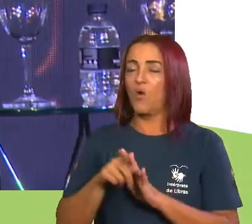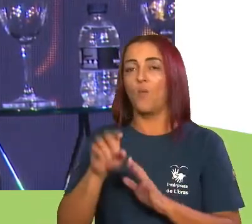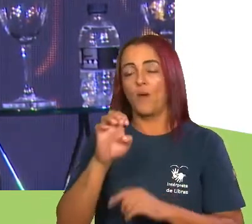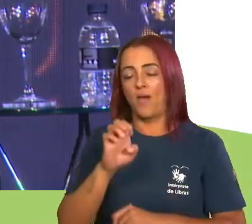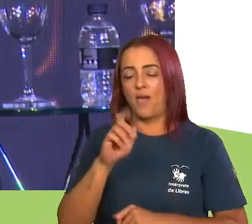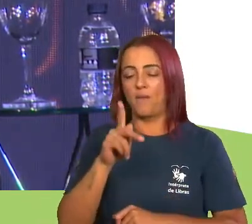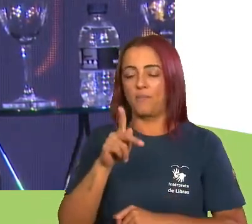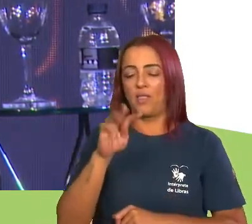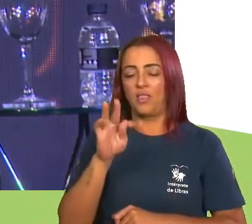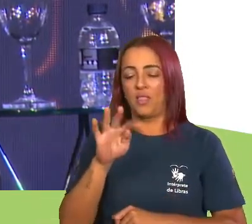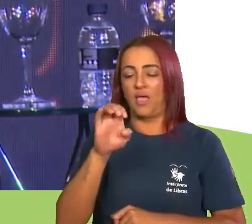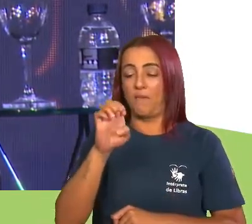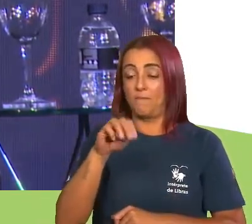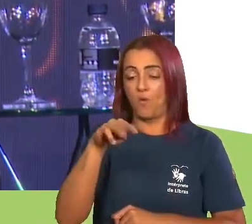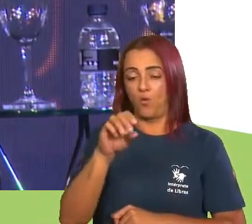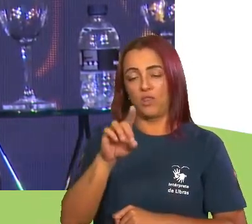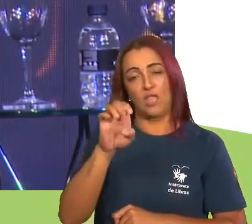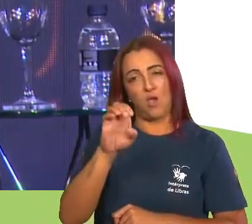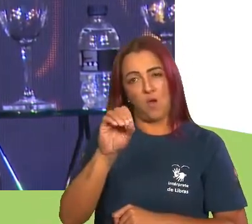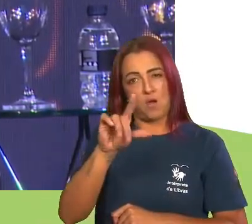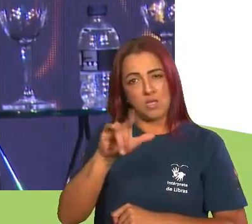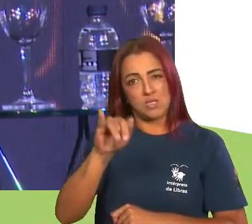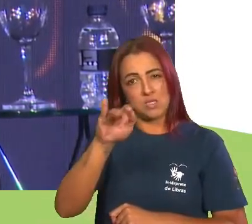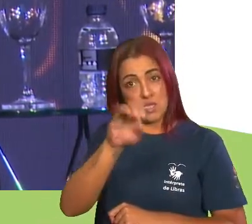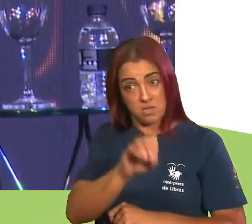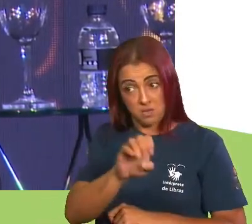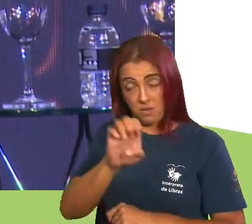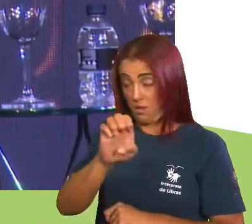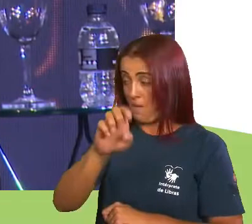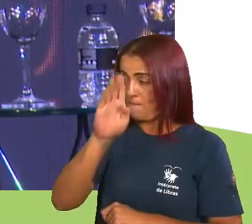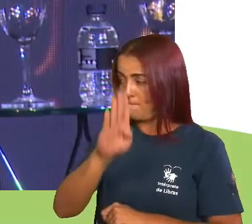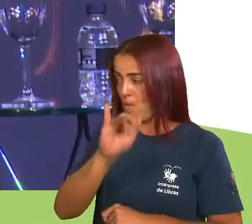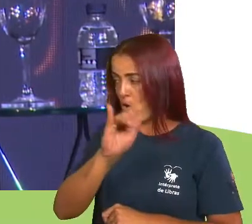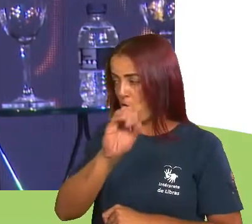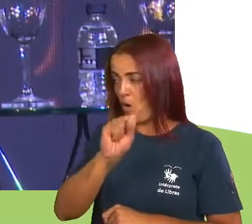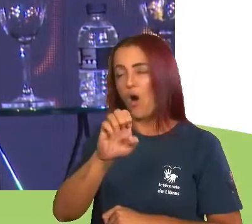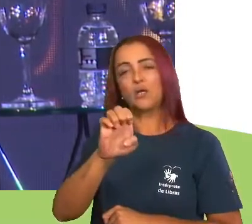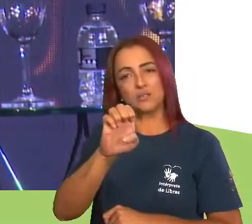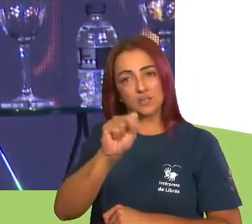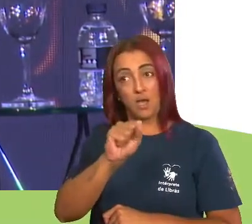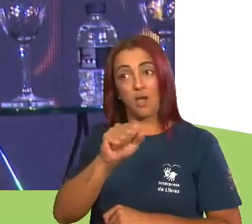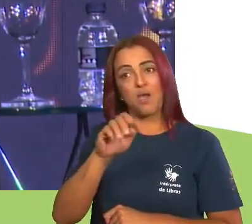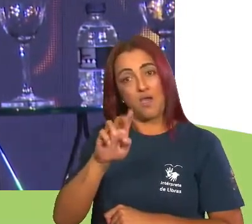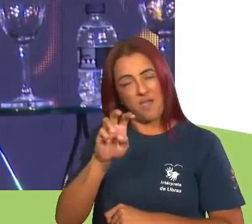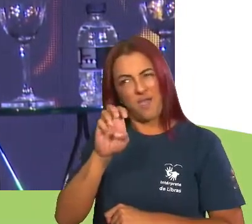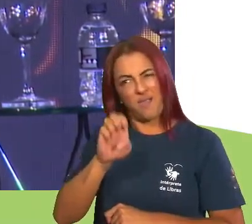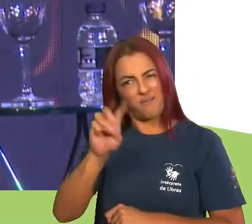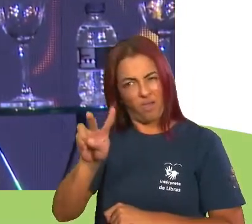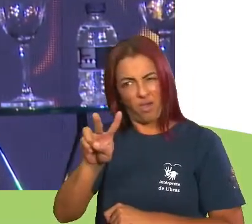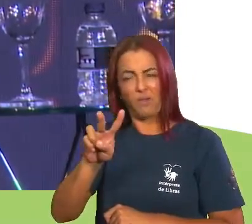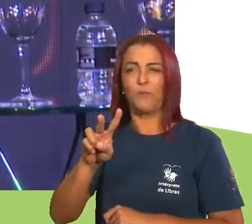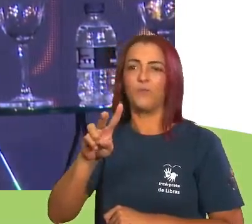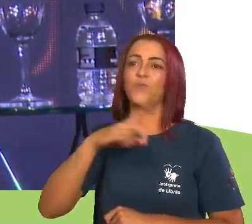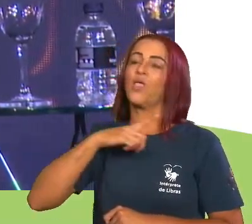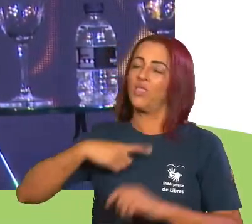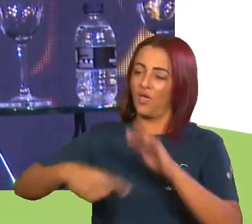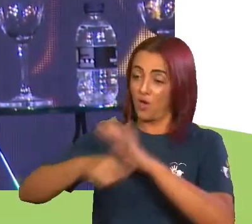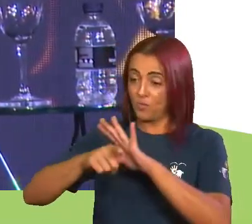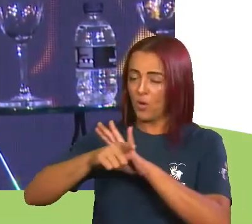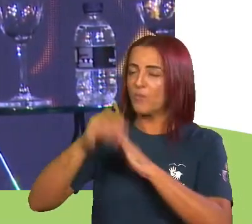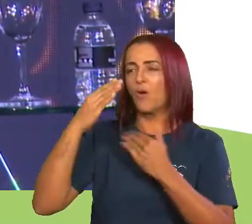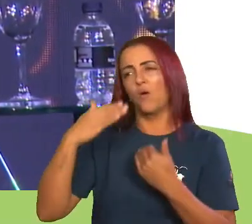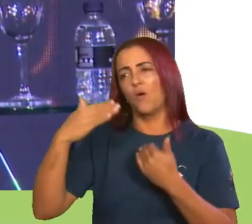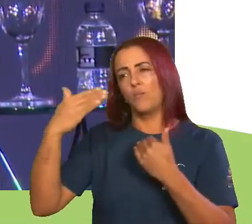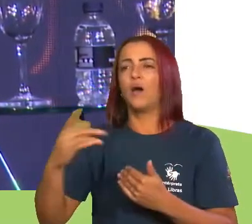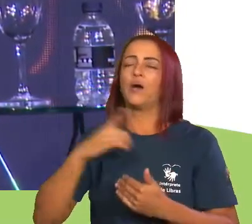EB. Queria, assim, a gente poderia começar essa entrevista de várias formas, Débora. Primeiro, é um prazer receber vocês dois aqui. Muito obrigada por estarem